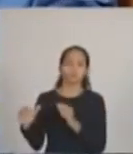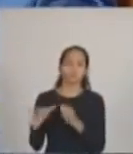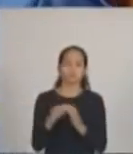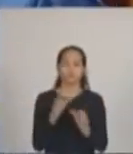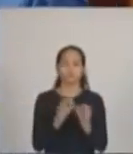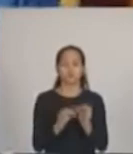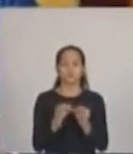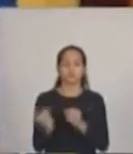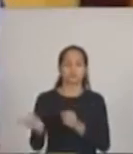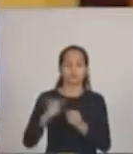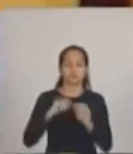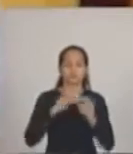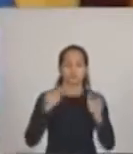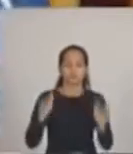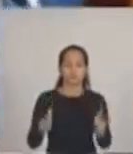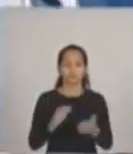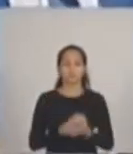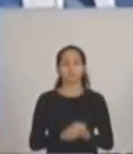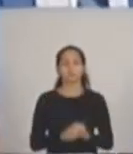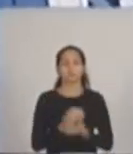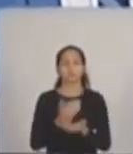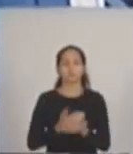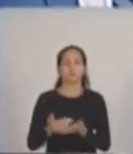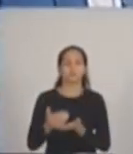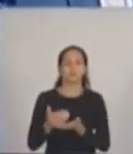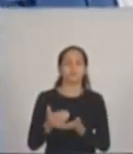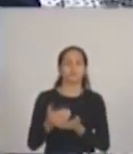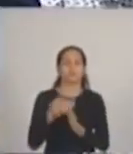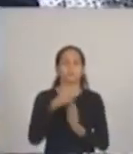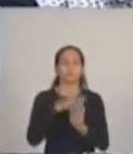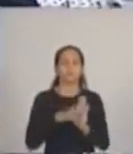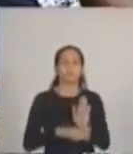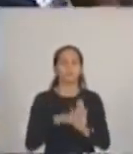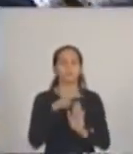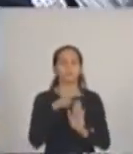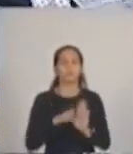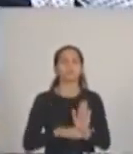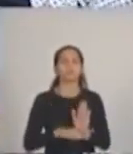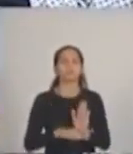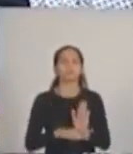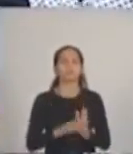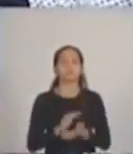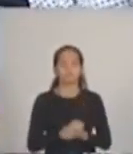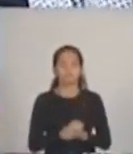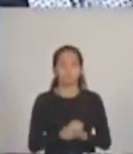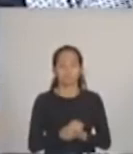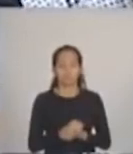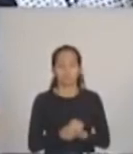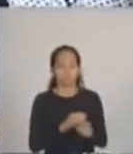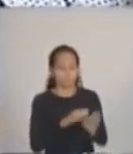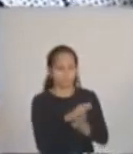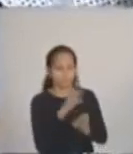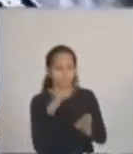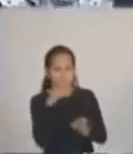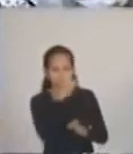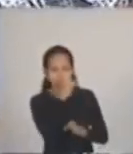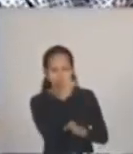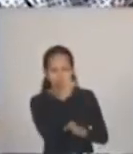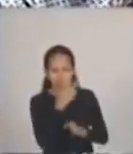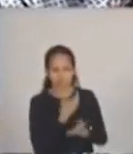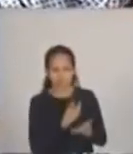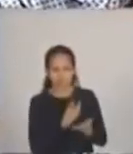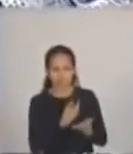mesa para prosseguir a matéria. Vamos começar com o senhor. Deputado Dari Pagong. Senhor presidente, só orientar o nosso